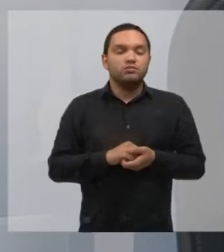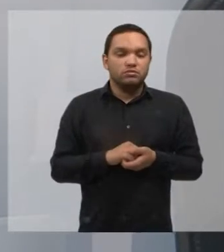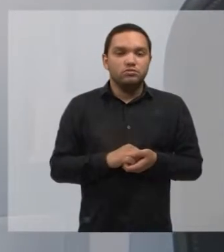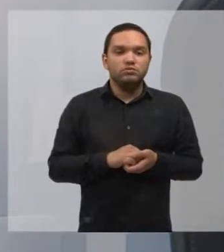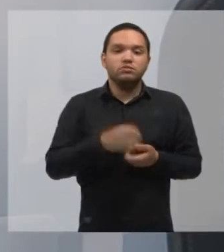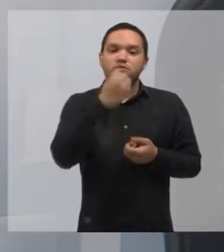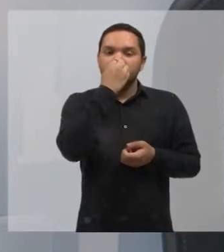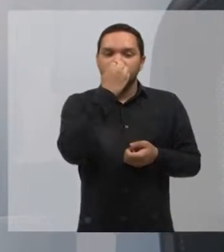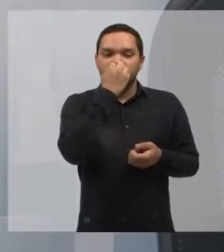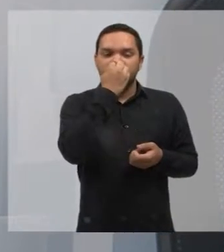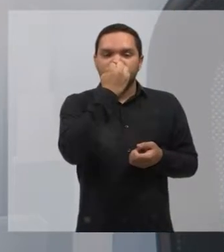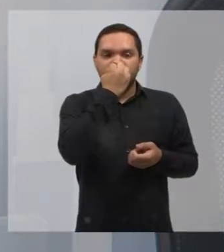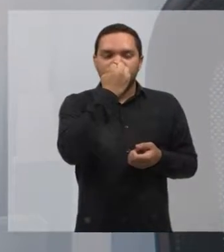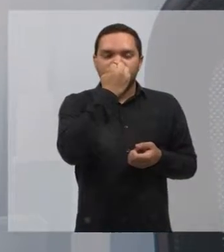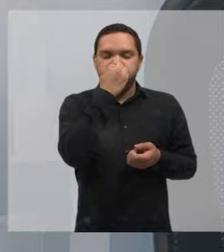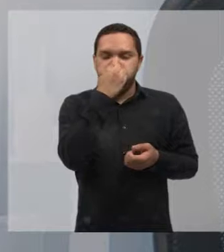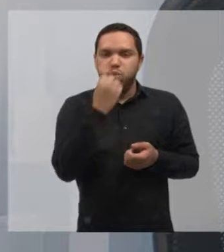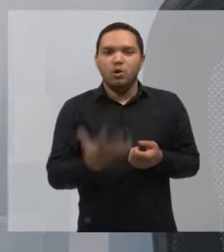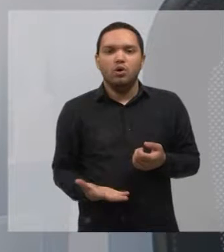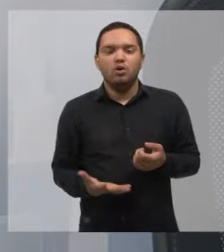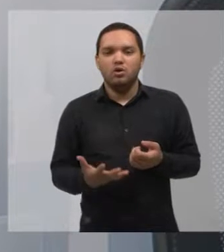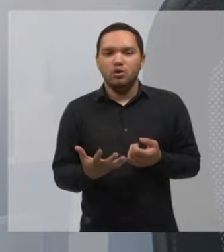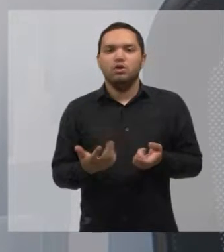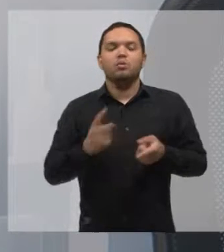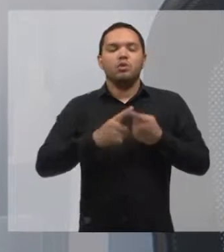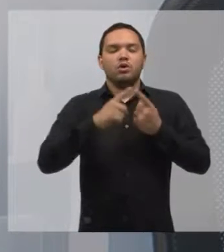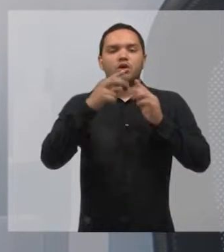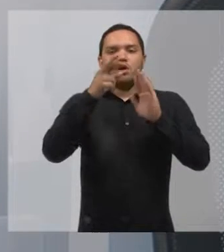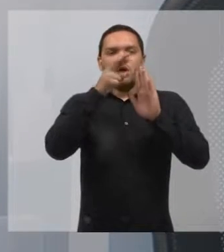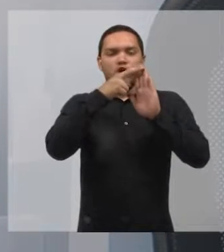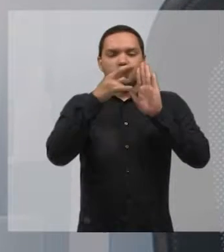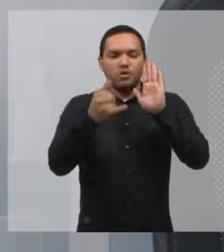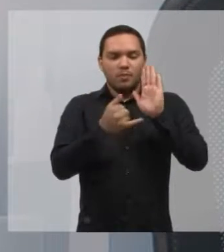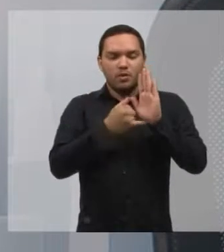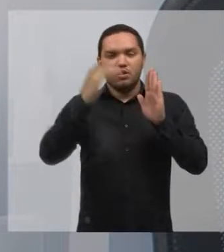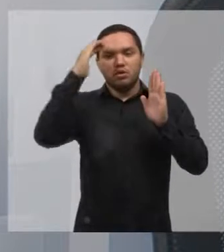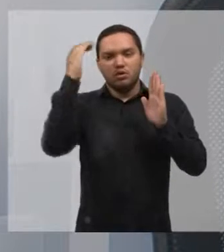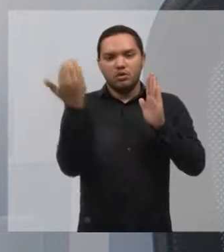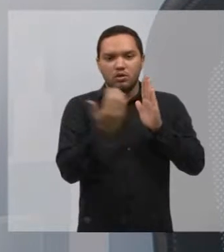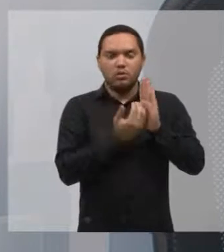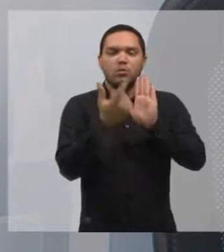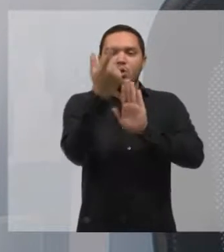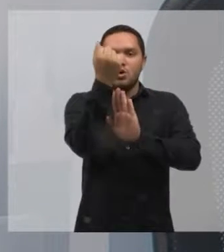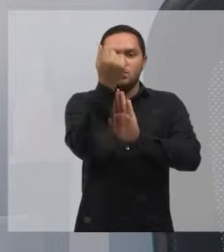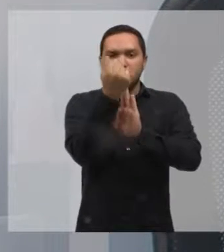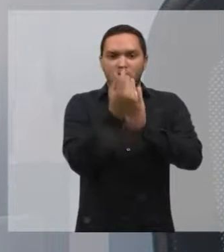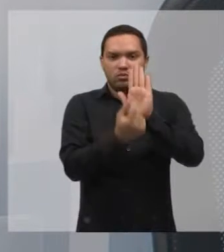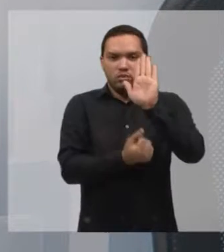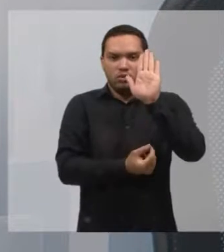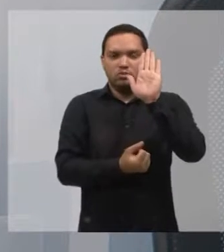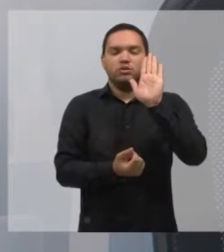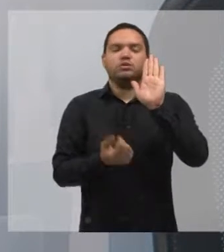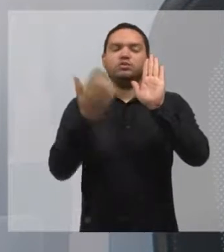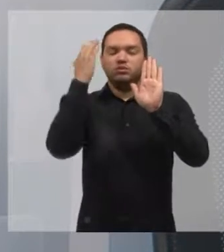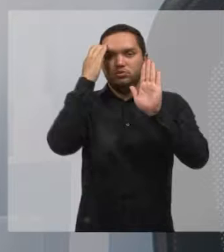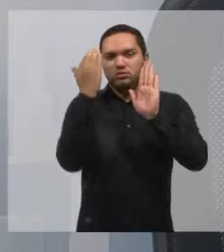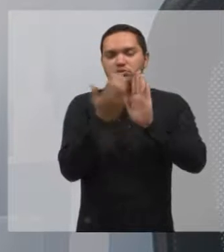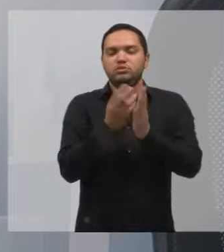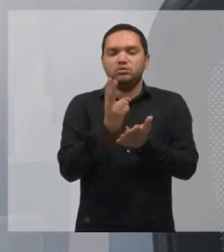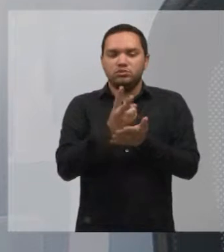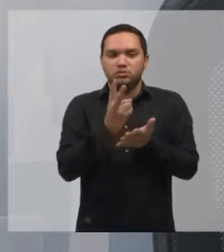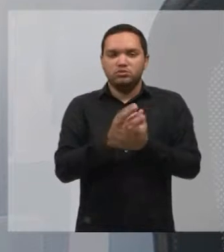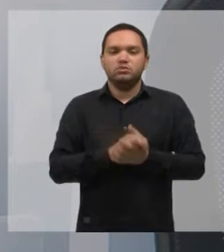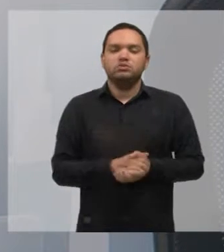todo o regimento, toda a questão orçamentária daquela augusta casa. Aí você